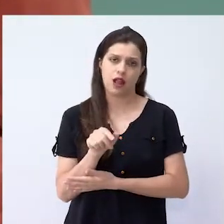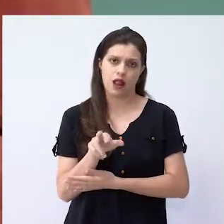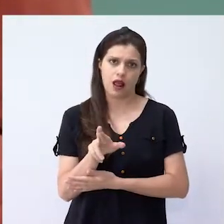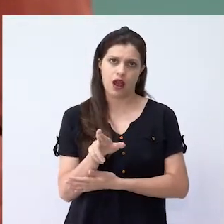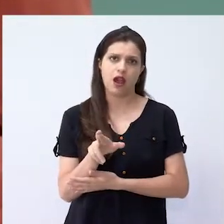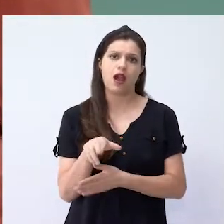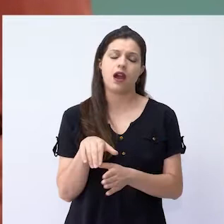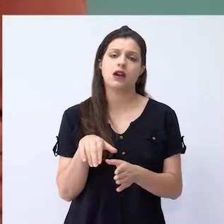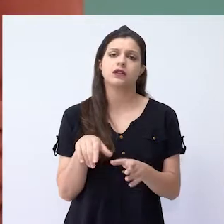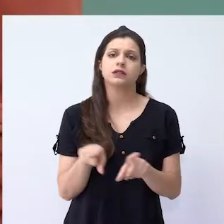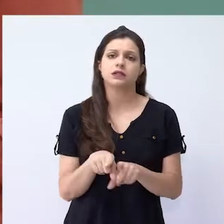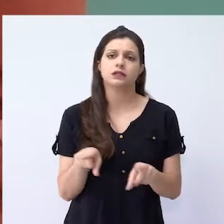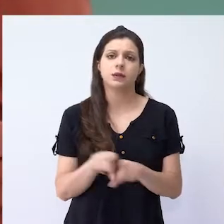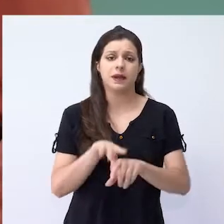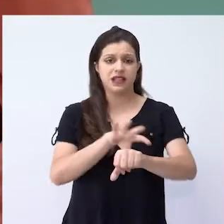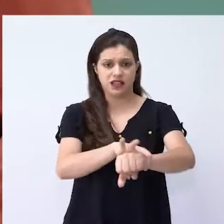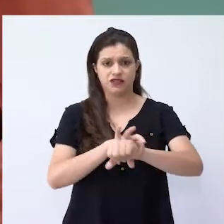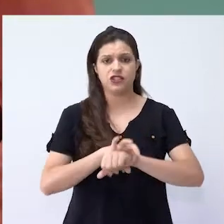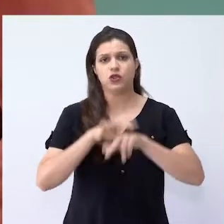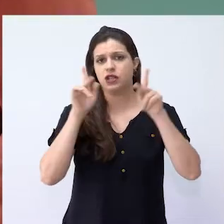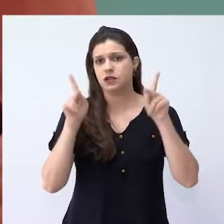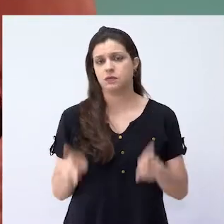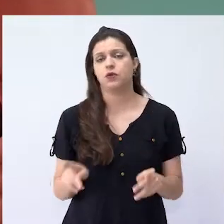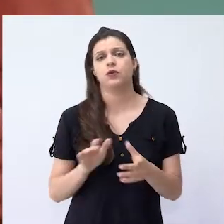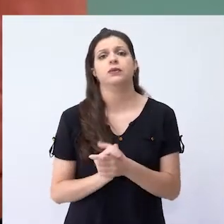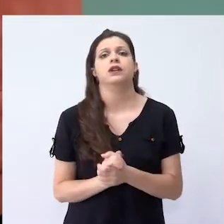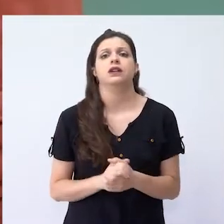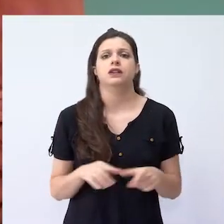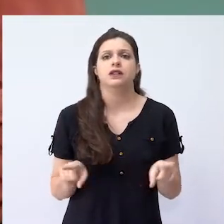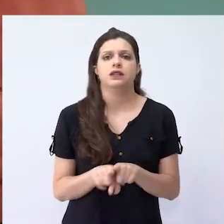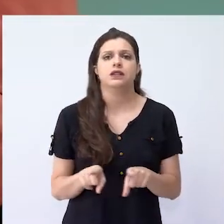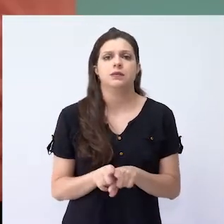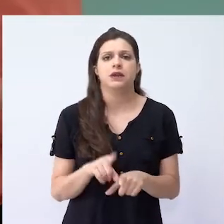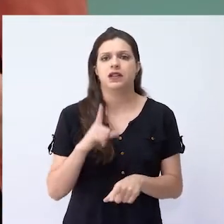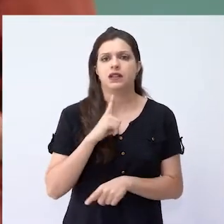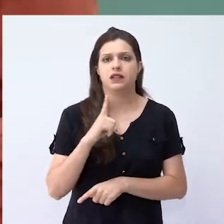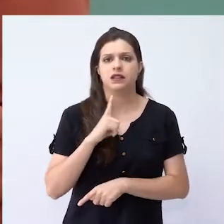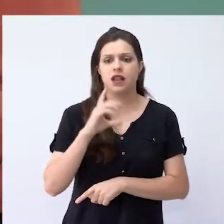dessa rede de proteção, a Defensoria Pública, as